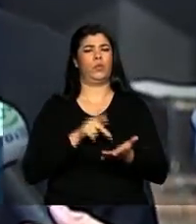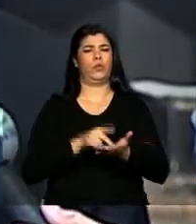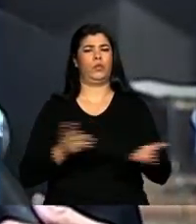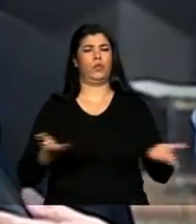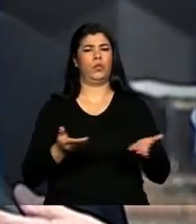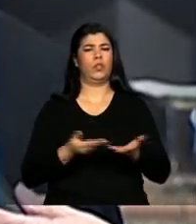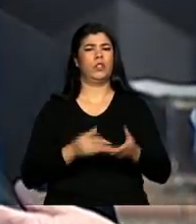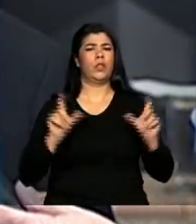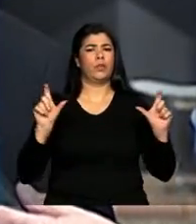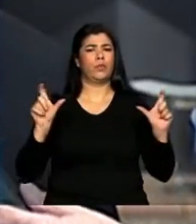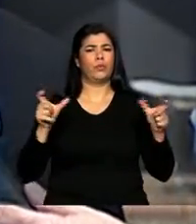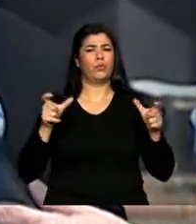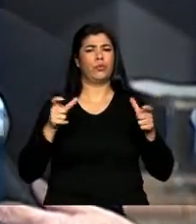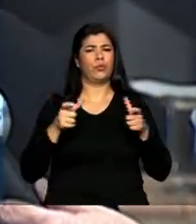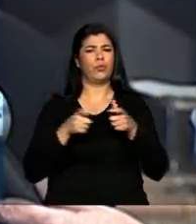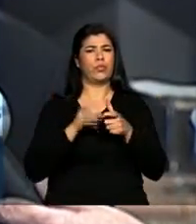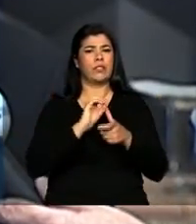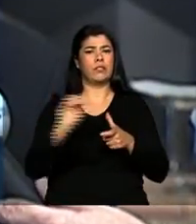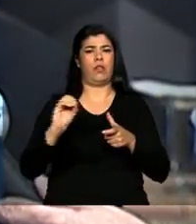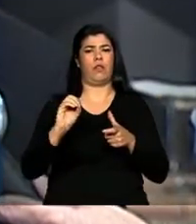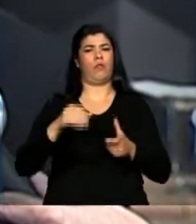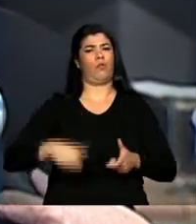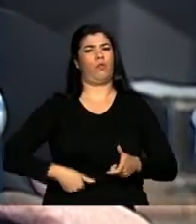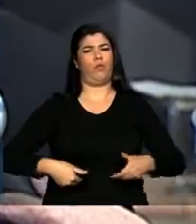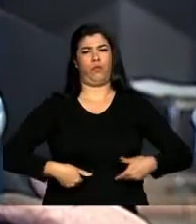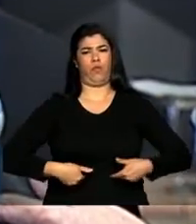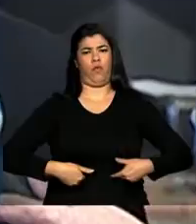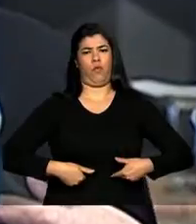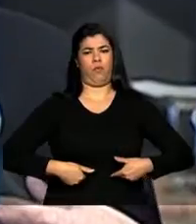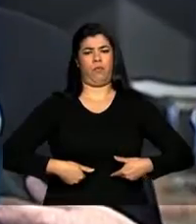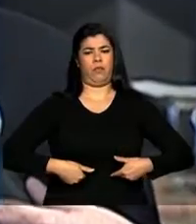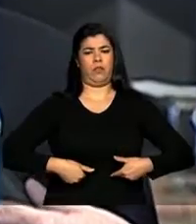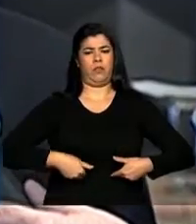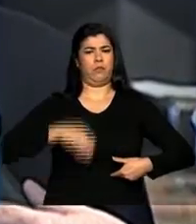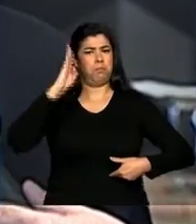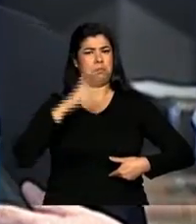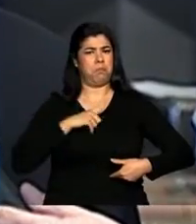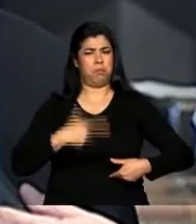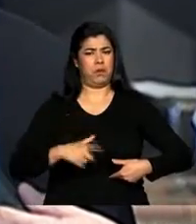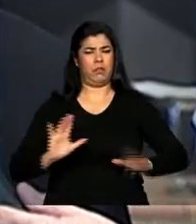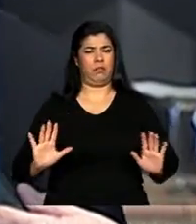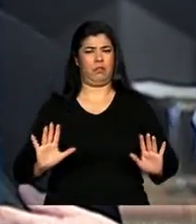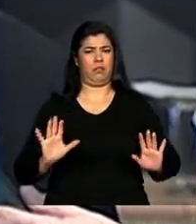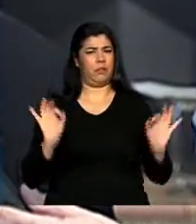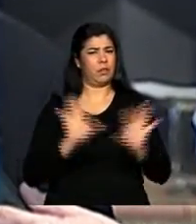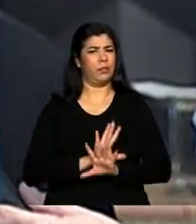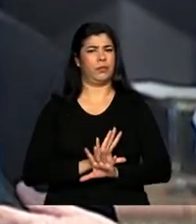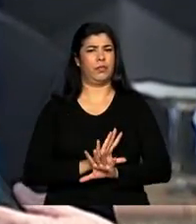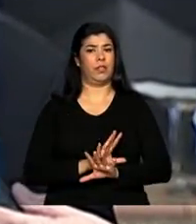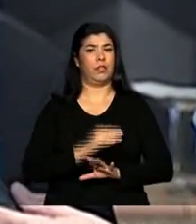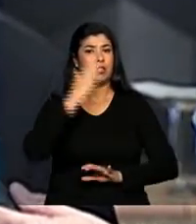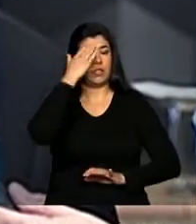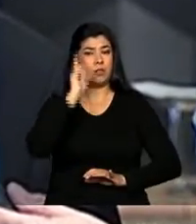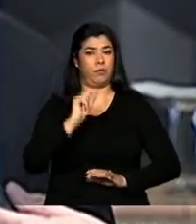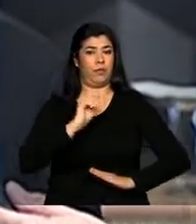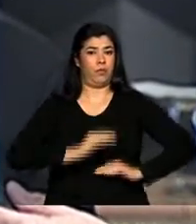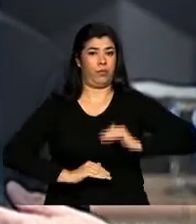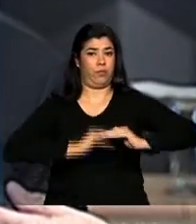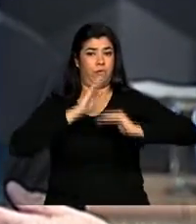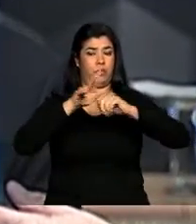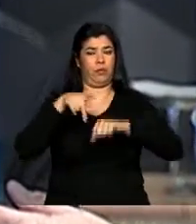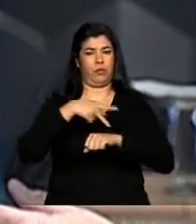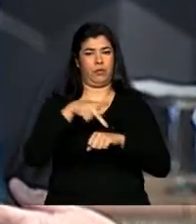no Brasil. Um outro aspecto fundamental, nós sabemos que a soberania de um país tem